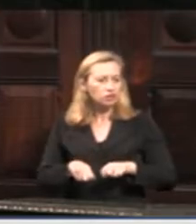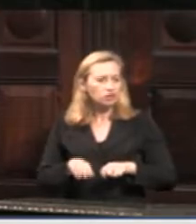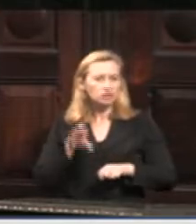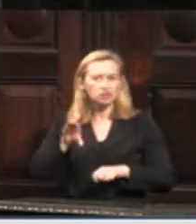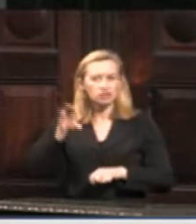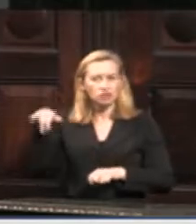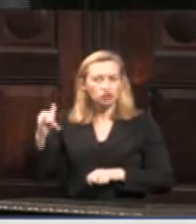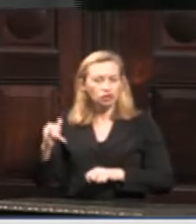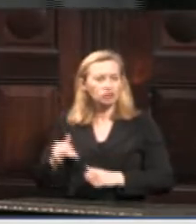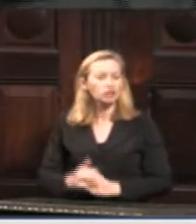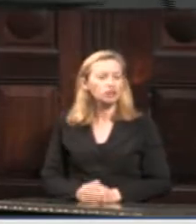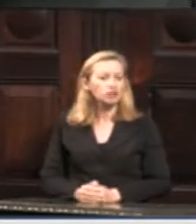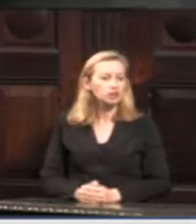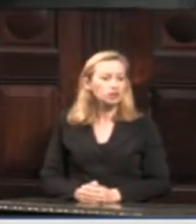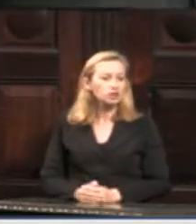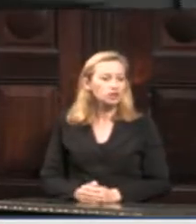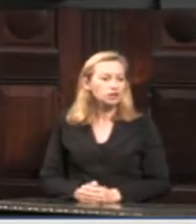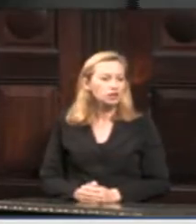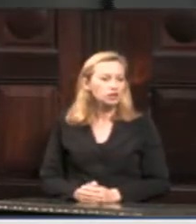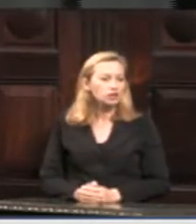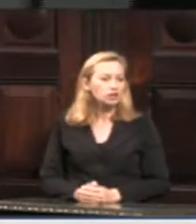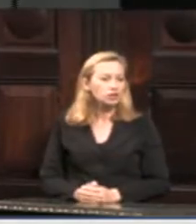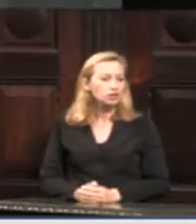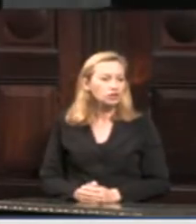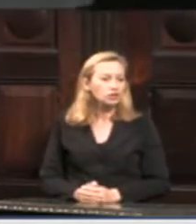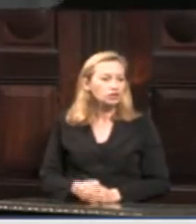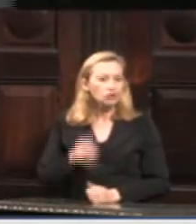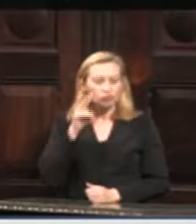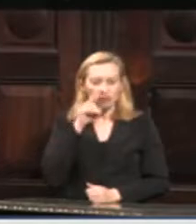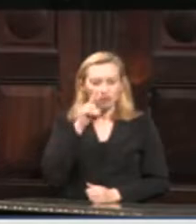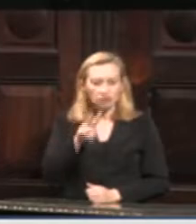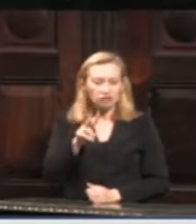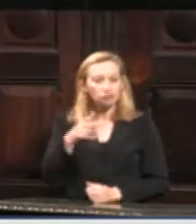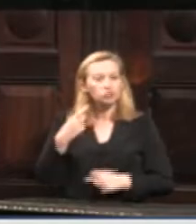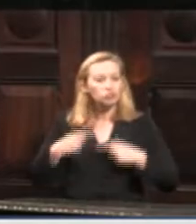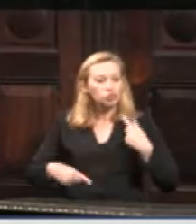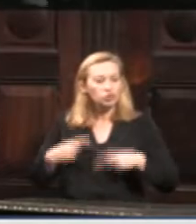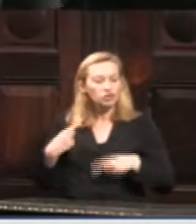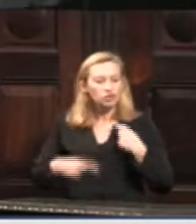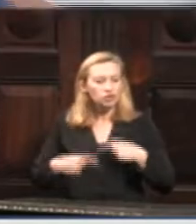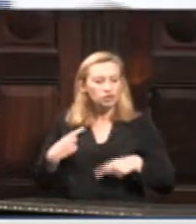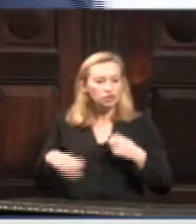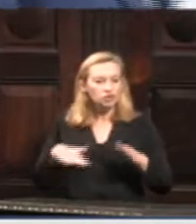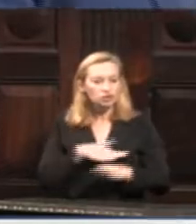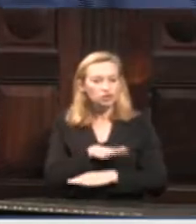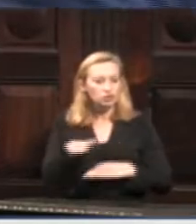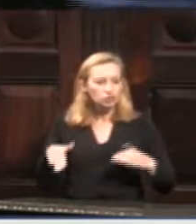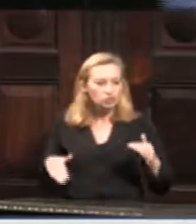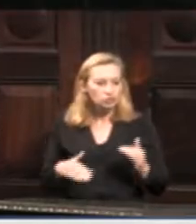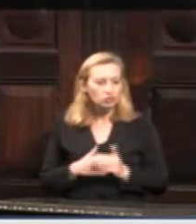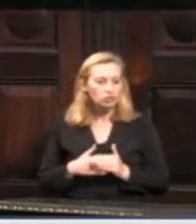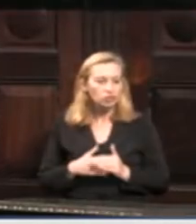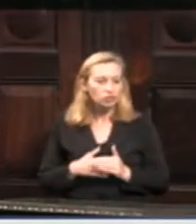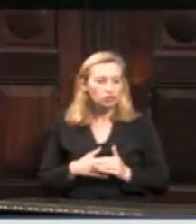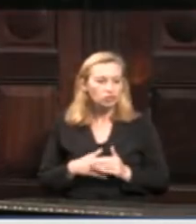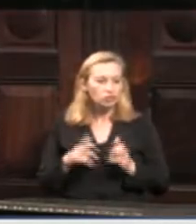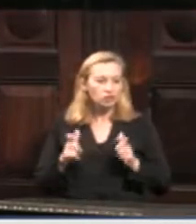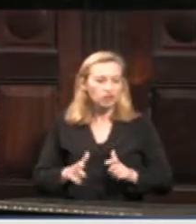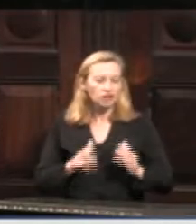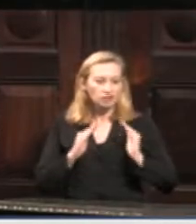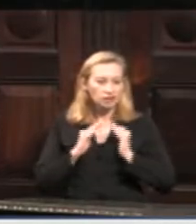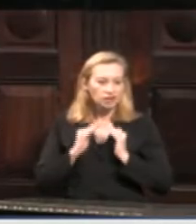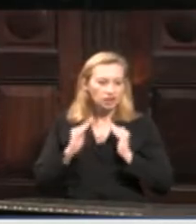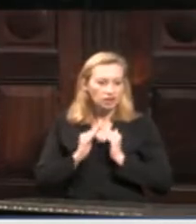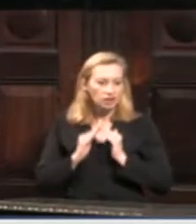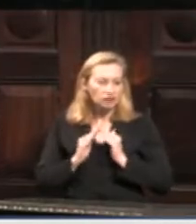CCJ, pelo fortalecimento político de todos os Andrés dessa casa, e